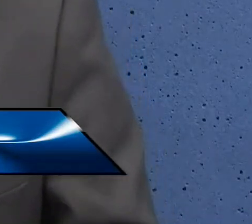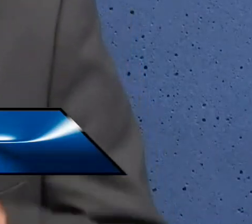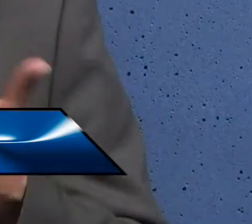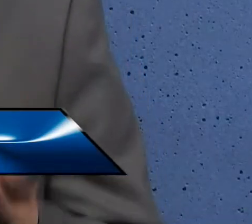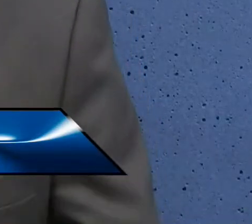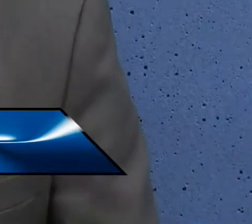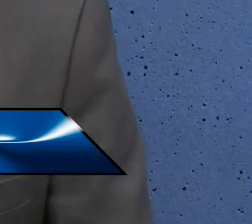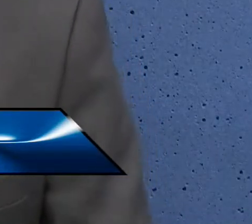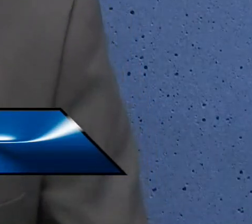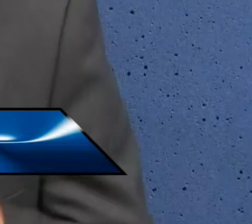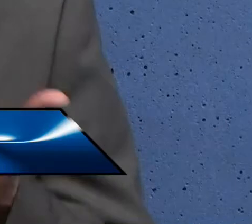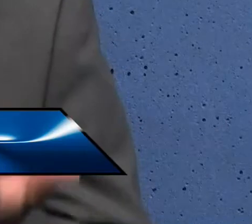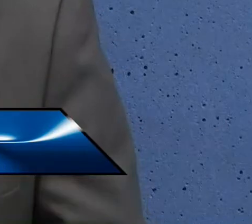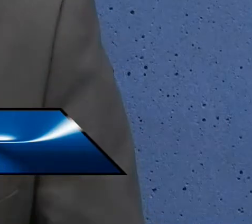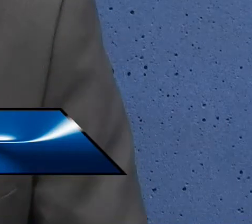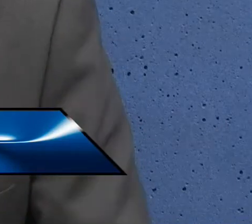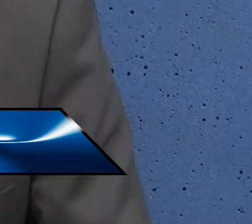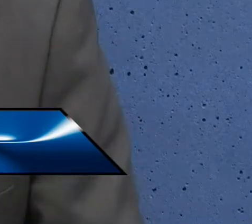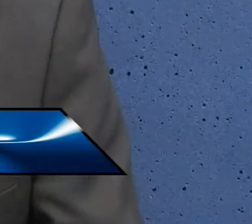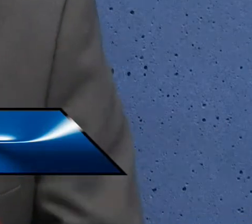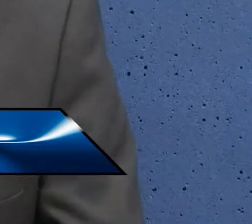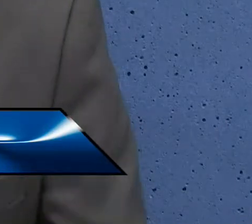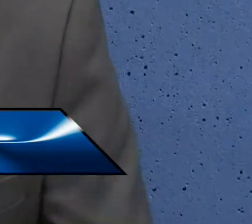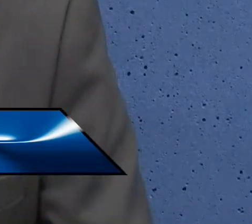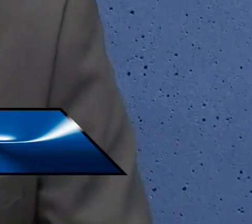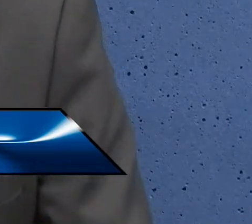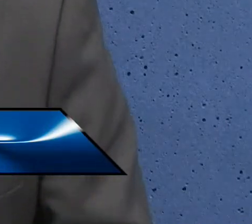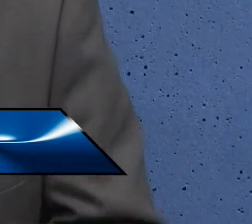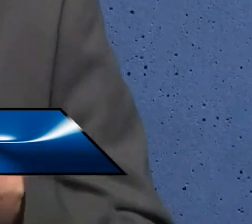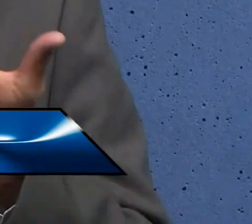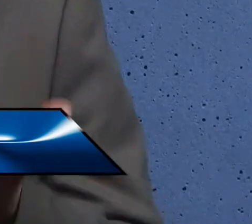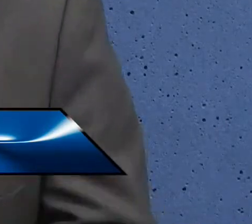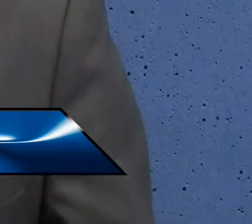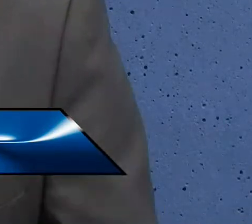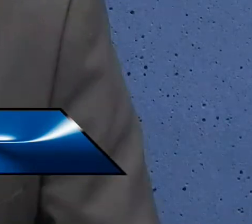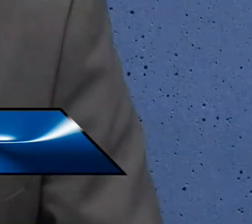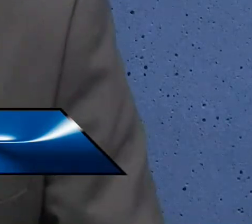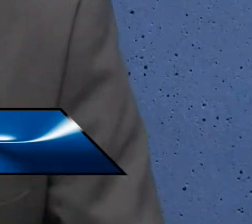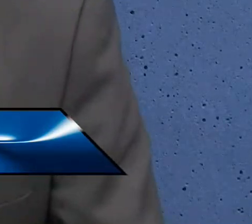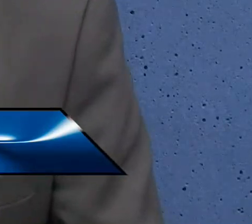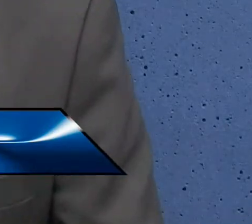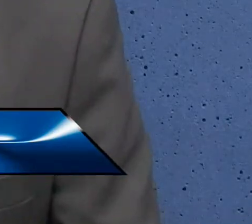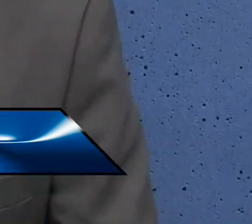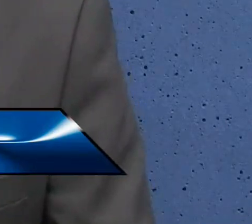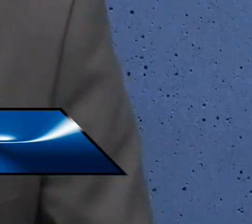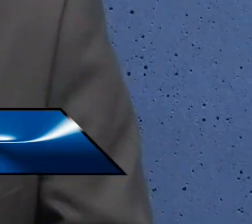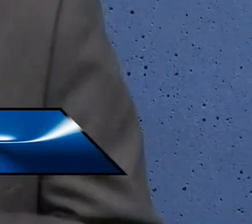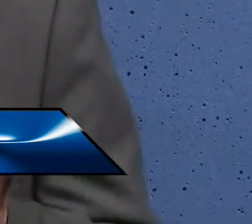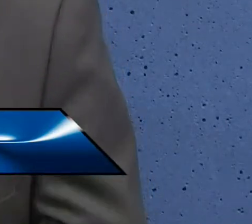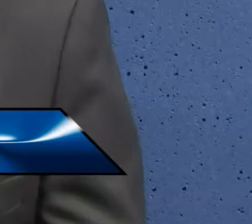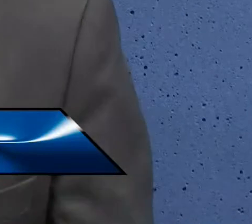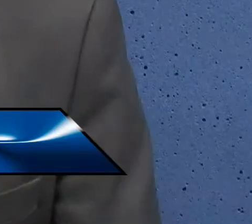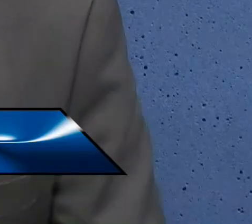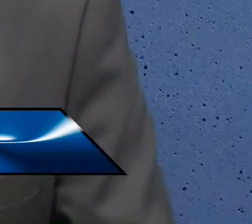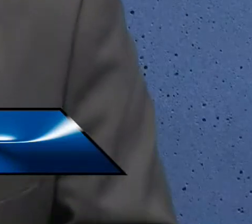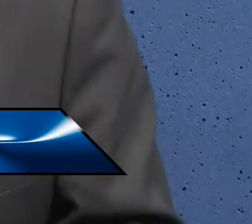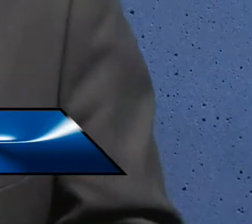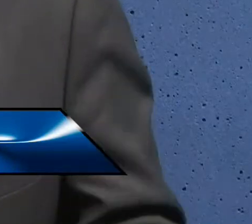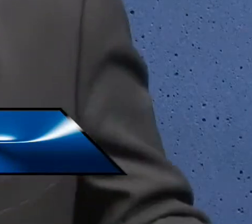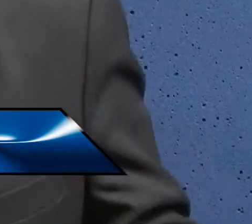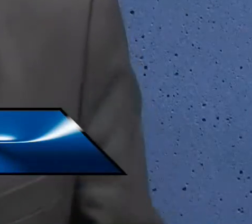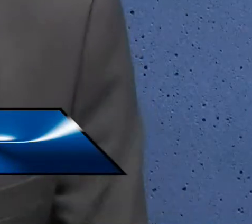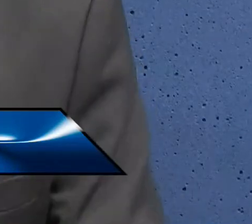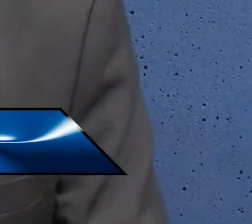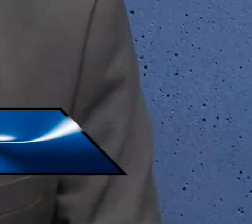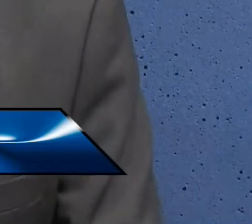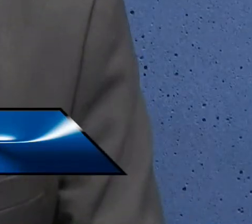relação às pessoas que têm que se aposentar, algumas pessoas também deficientes, algum benefício que eles têm e eu às vezes